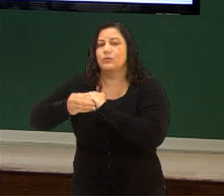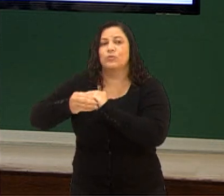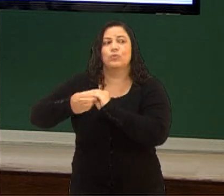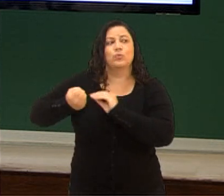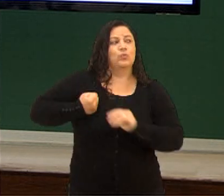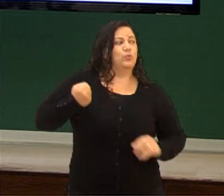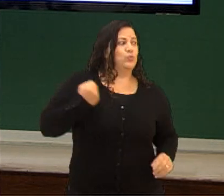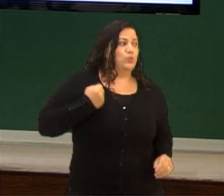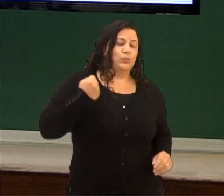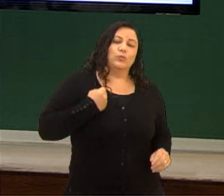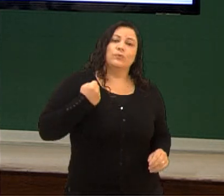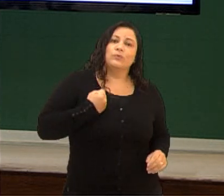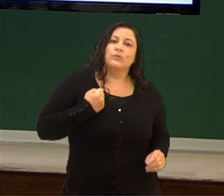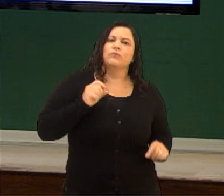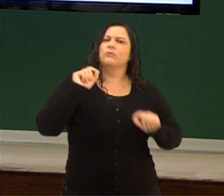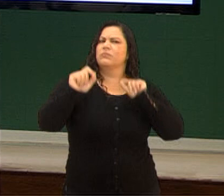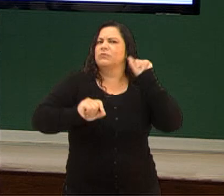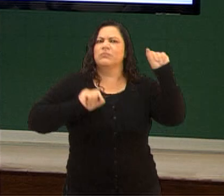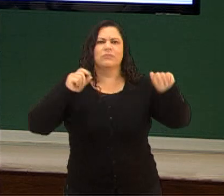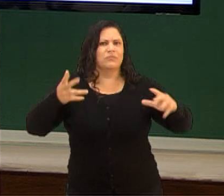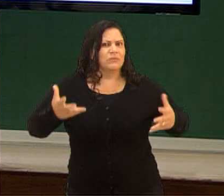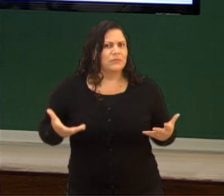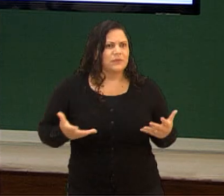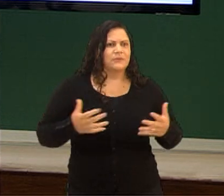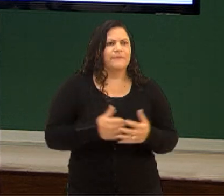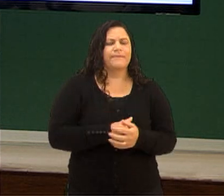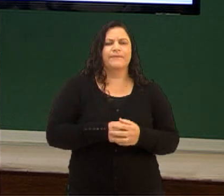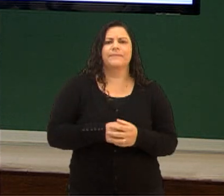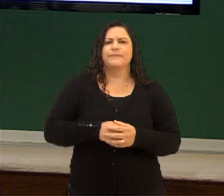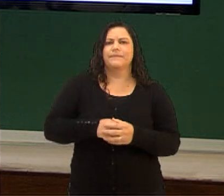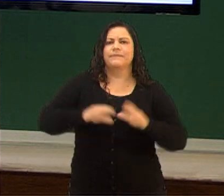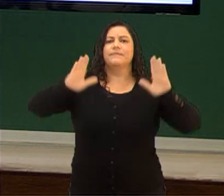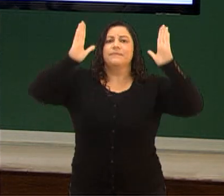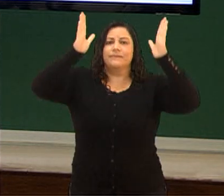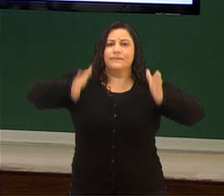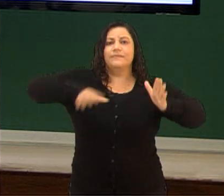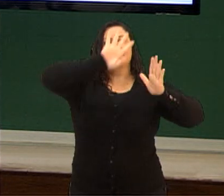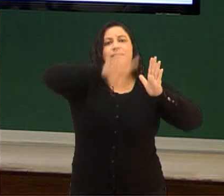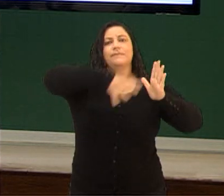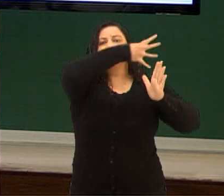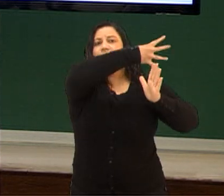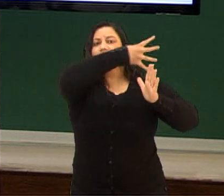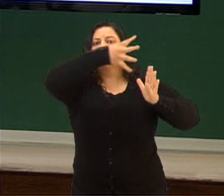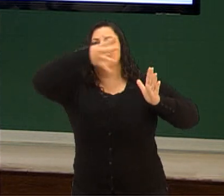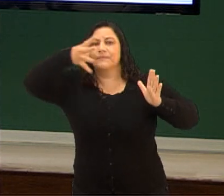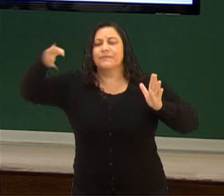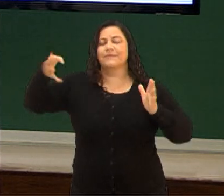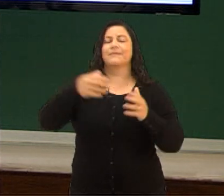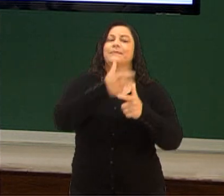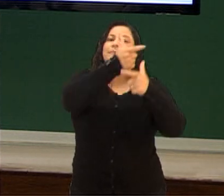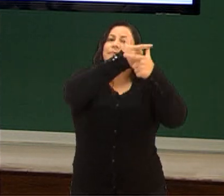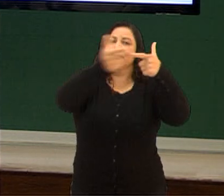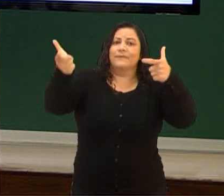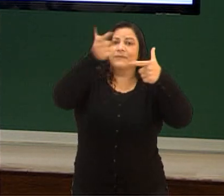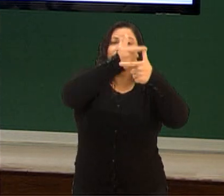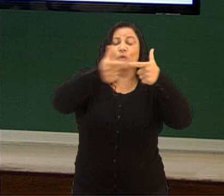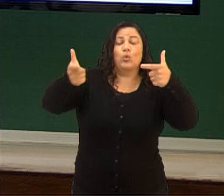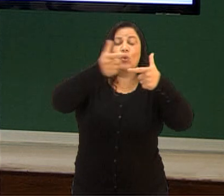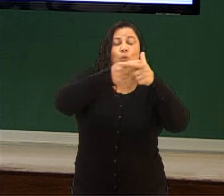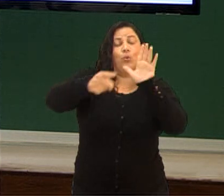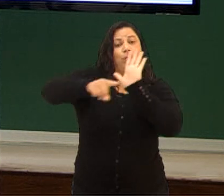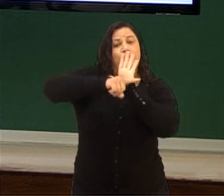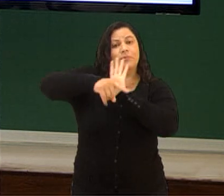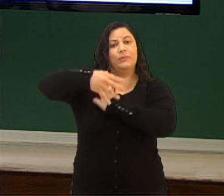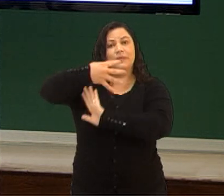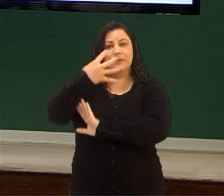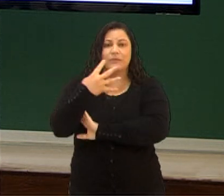números. Como assim, professor? Olha só, essa matriz está sendo dividida todo por menos 4. Quem é